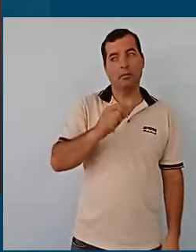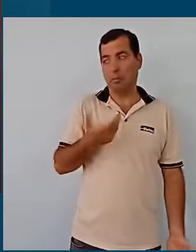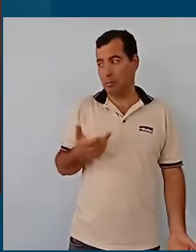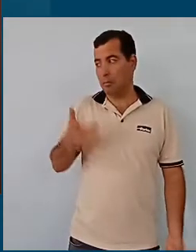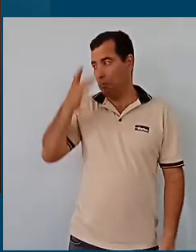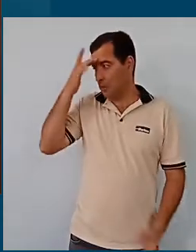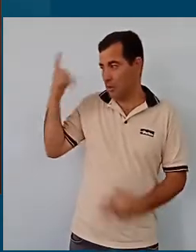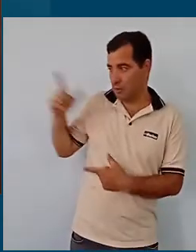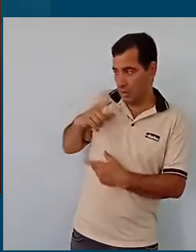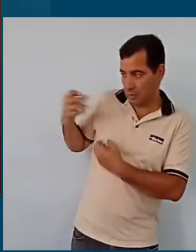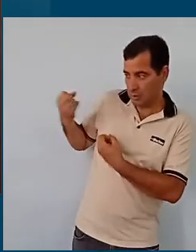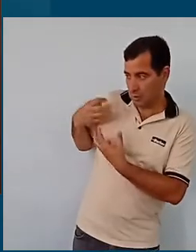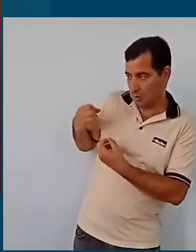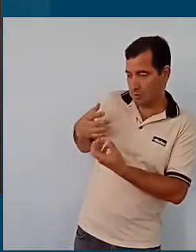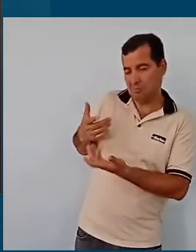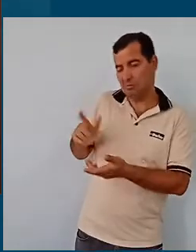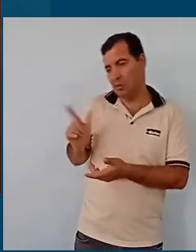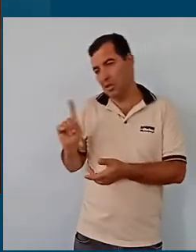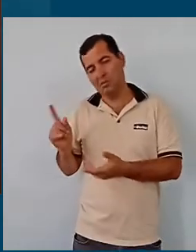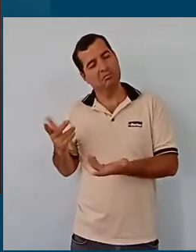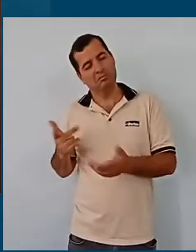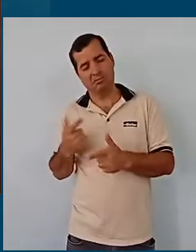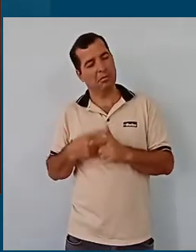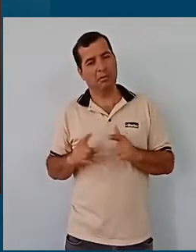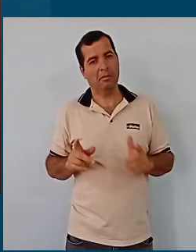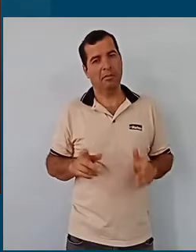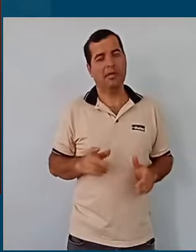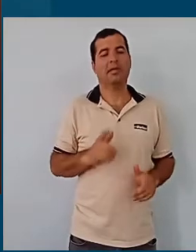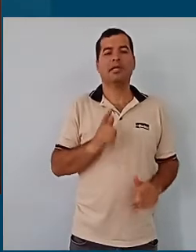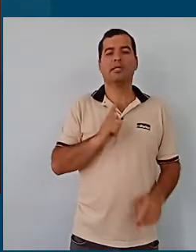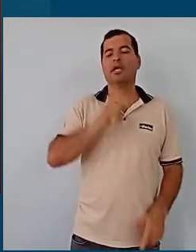ensinando, mas é sinônimo de ter alguém